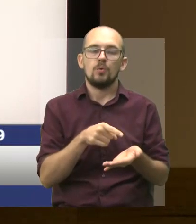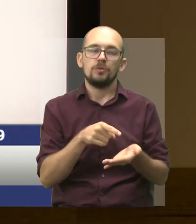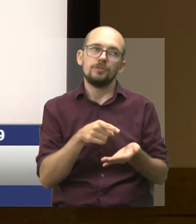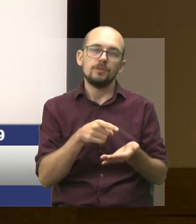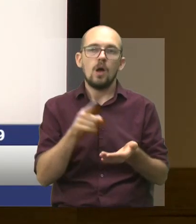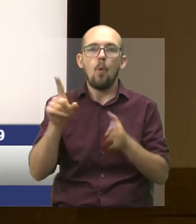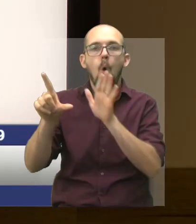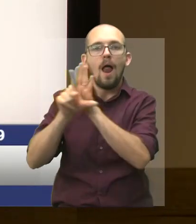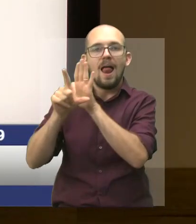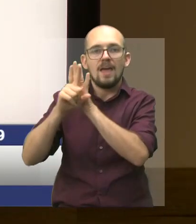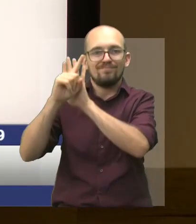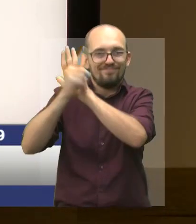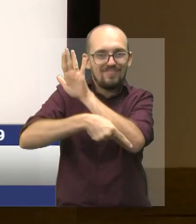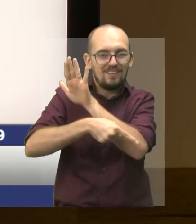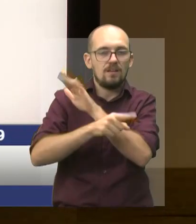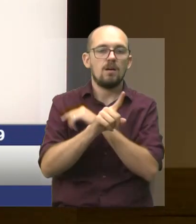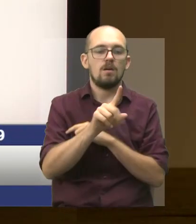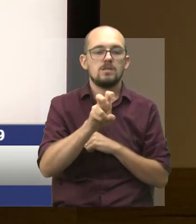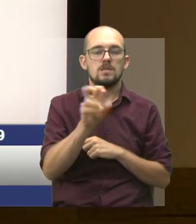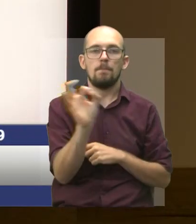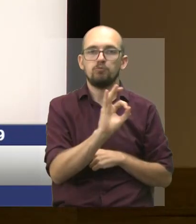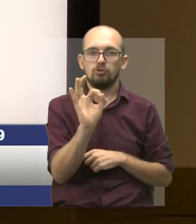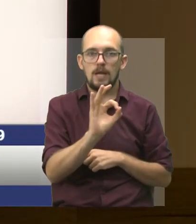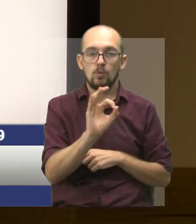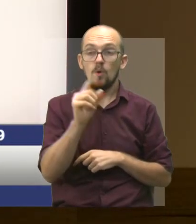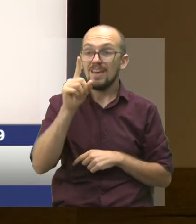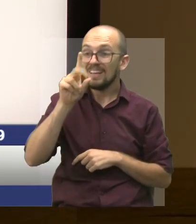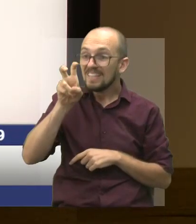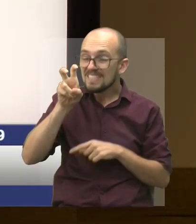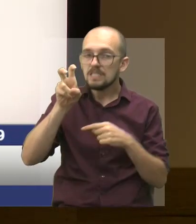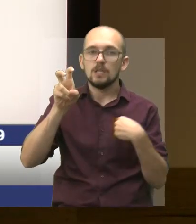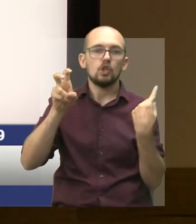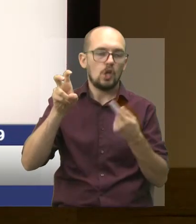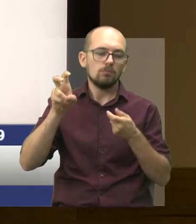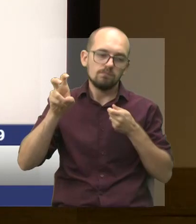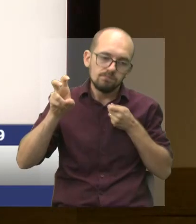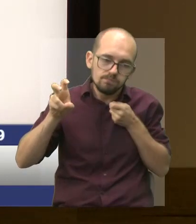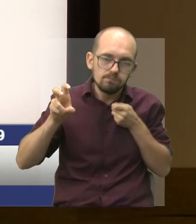deveria se aplicar 15%, e nós aplicamos aí